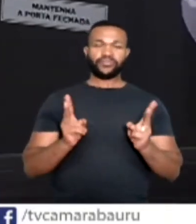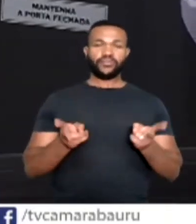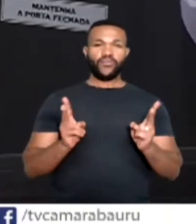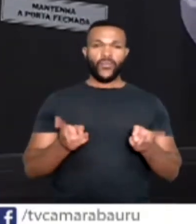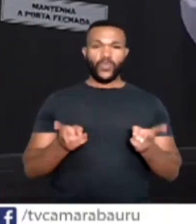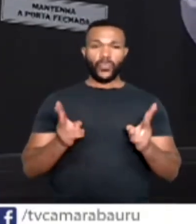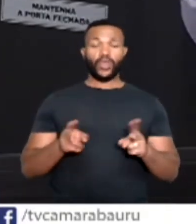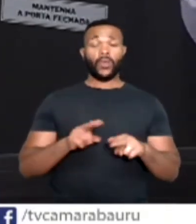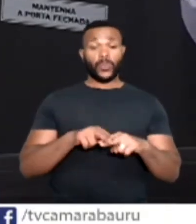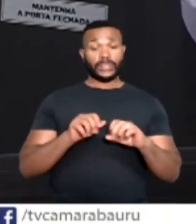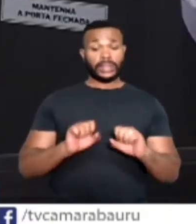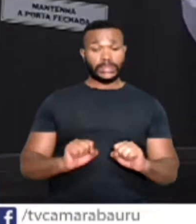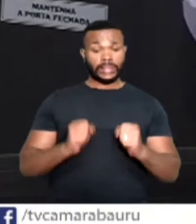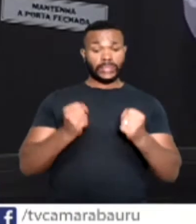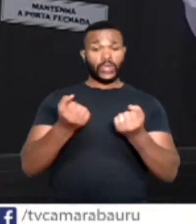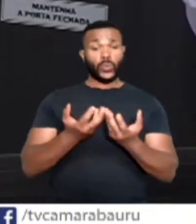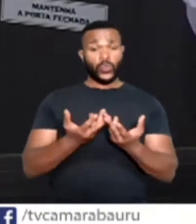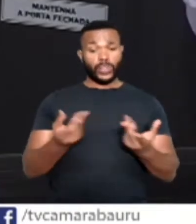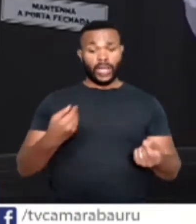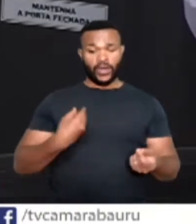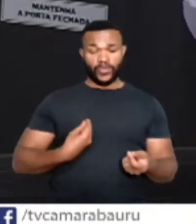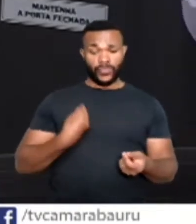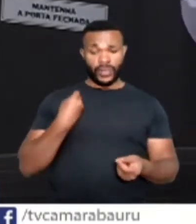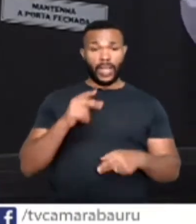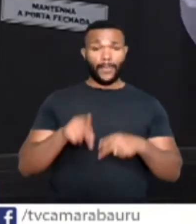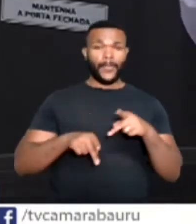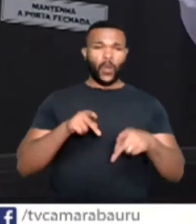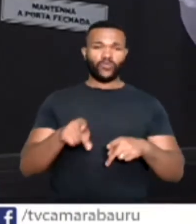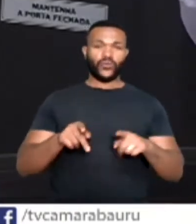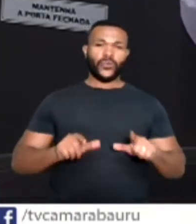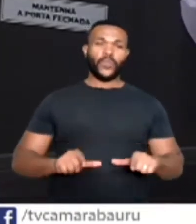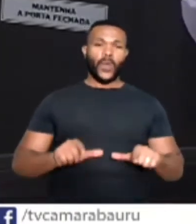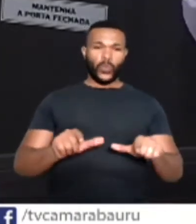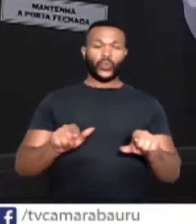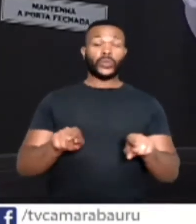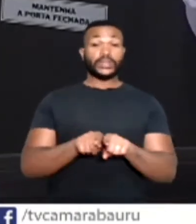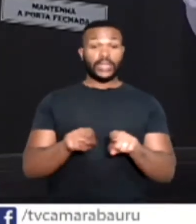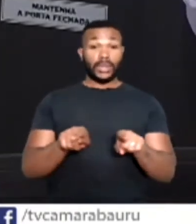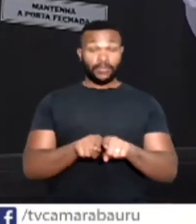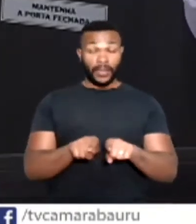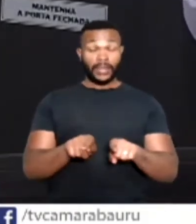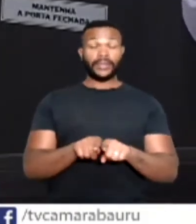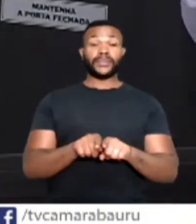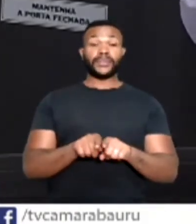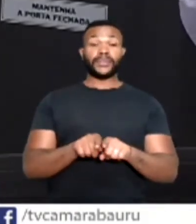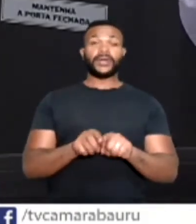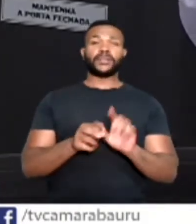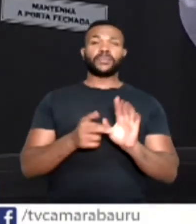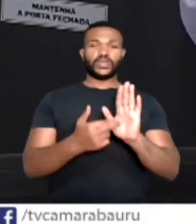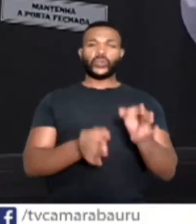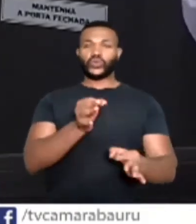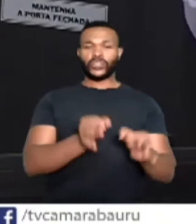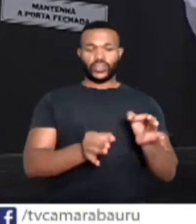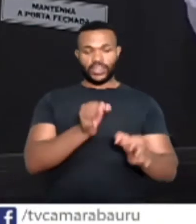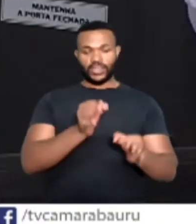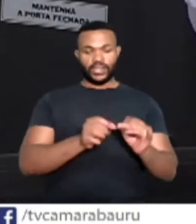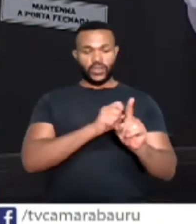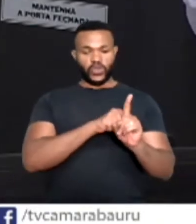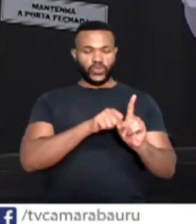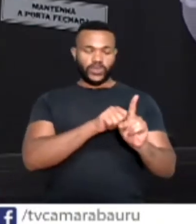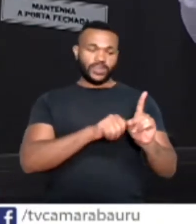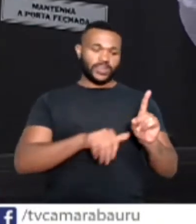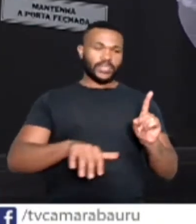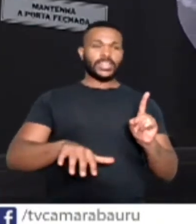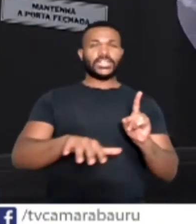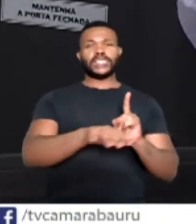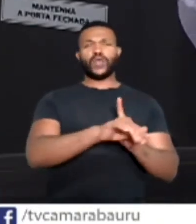da qualidade de vida do povo bauruense, como também em nome da justiça social, que é o maior